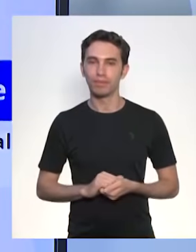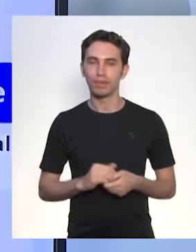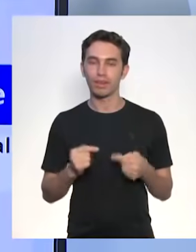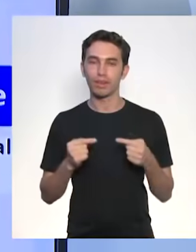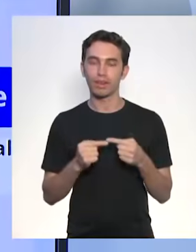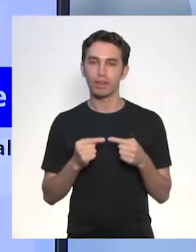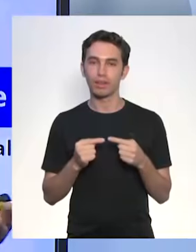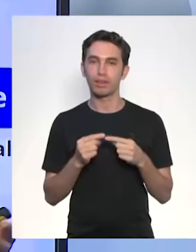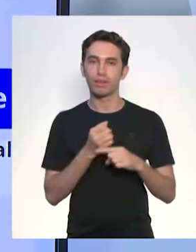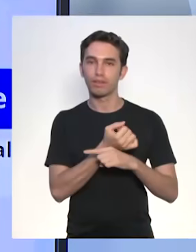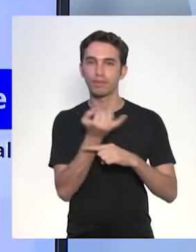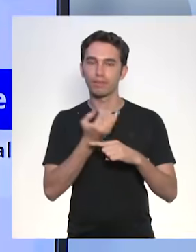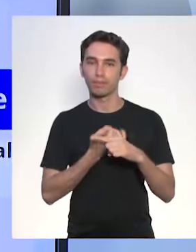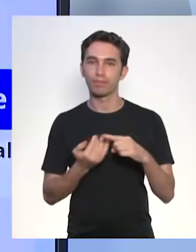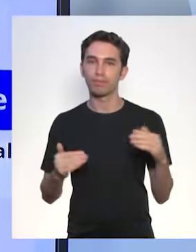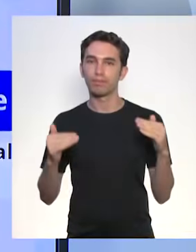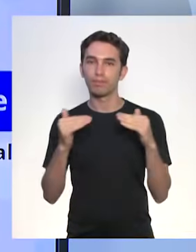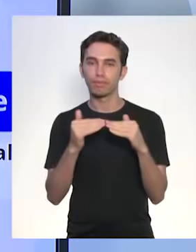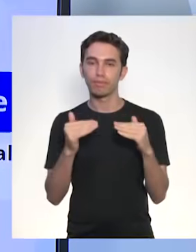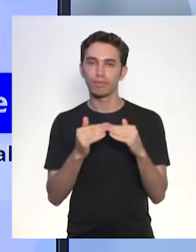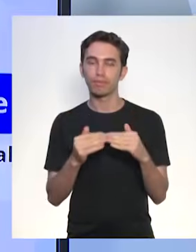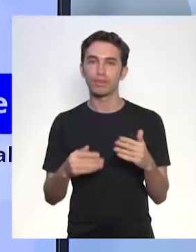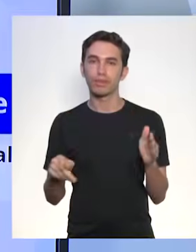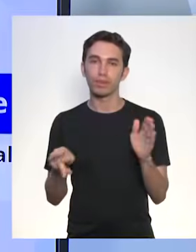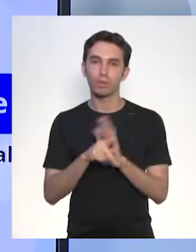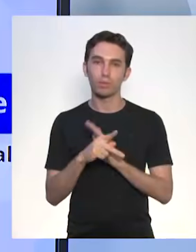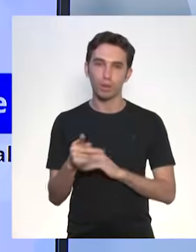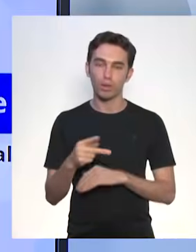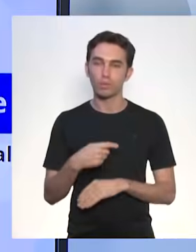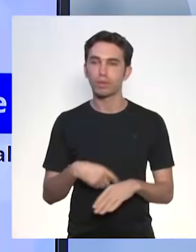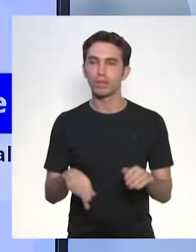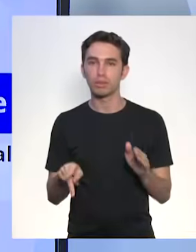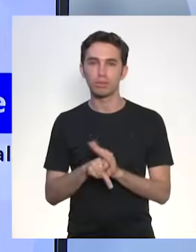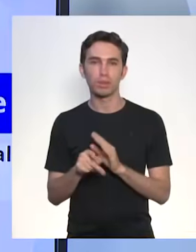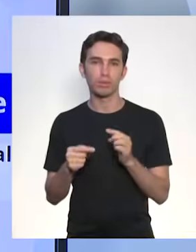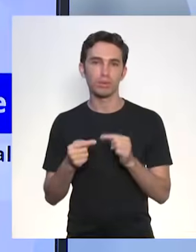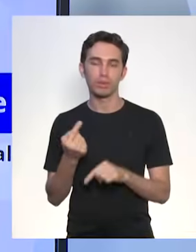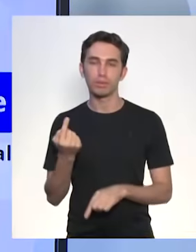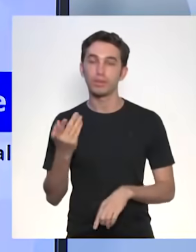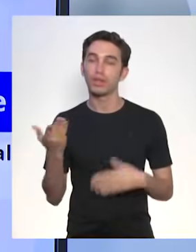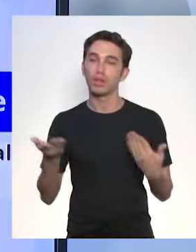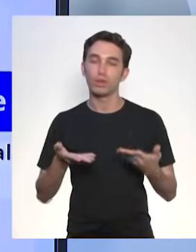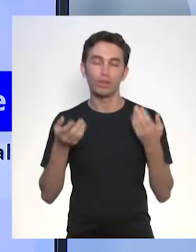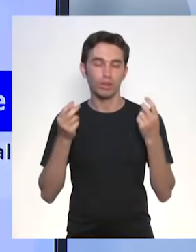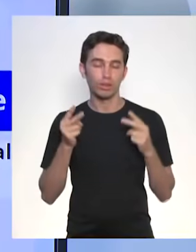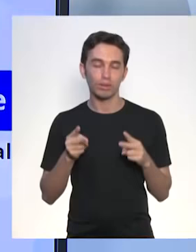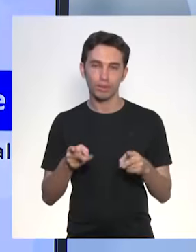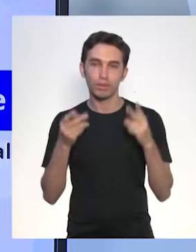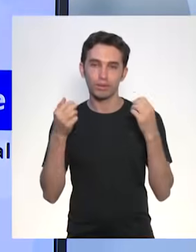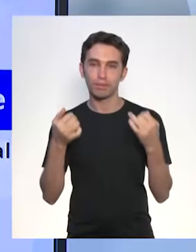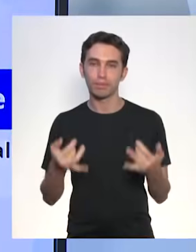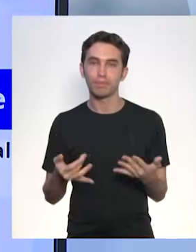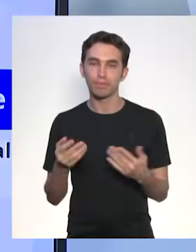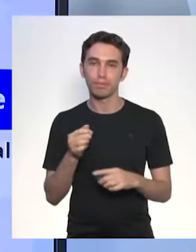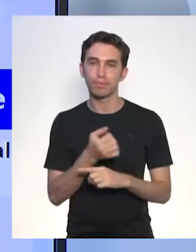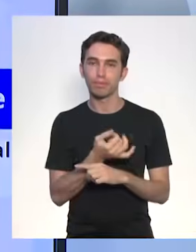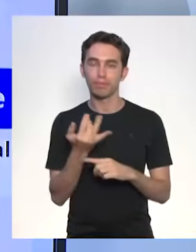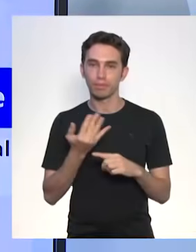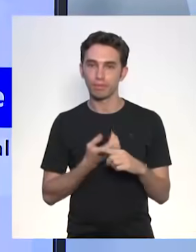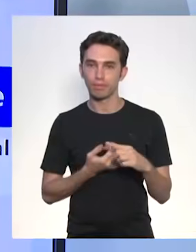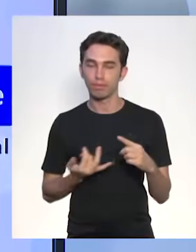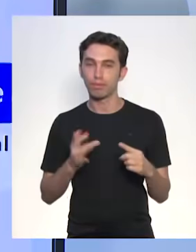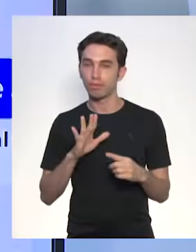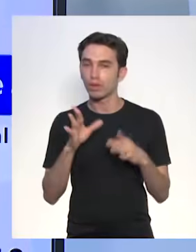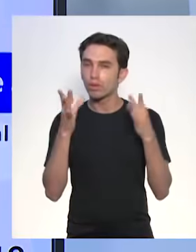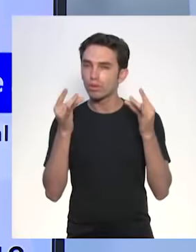equivalentes, frações próprias, frações impróprias. E a gente continua hoje falando de fração. Mas um detalhezinho super,